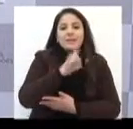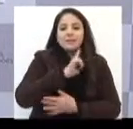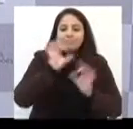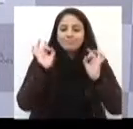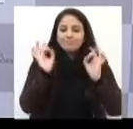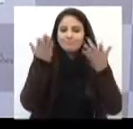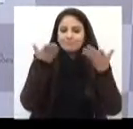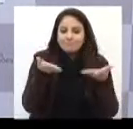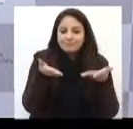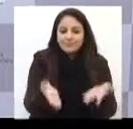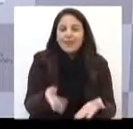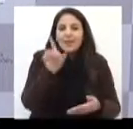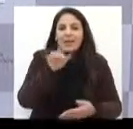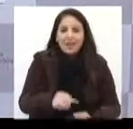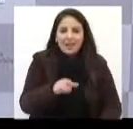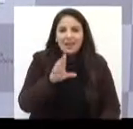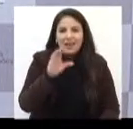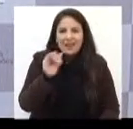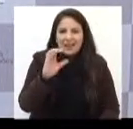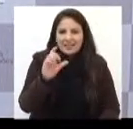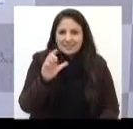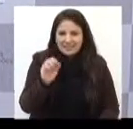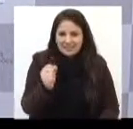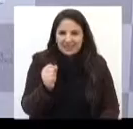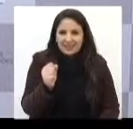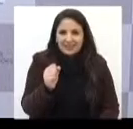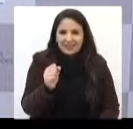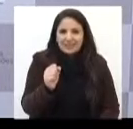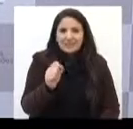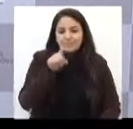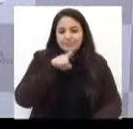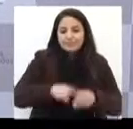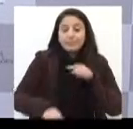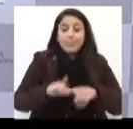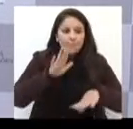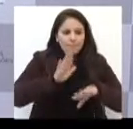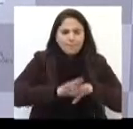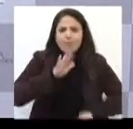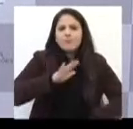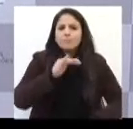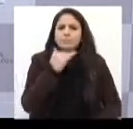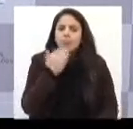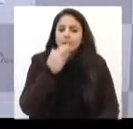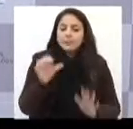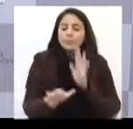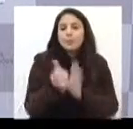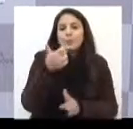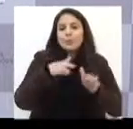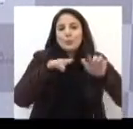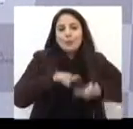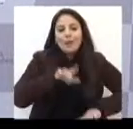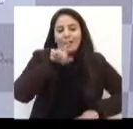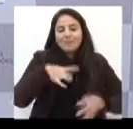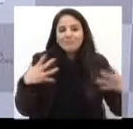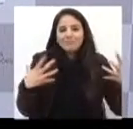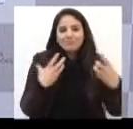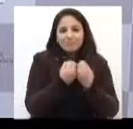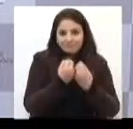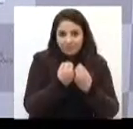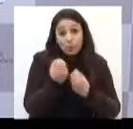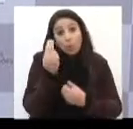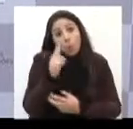tema específico que é a caça ilegal. Hoje, o que mais mata, de fato, em primeiro lugar, são os